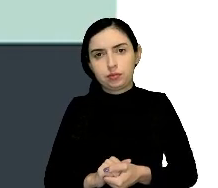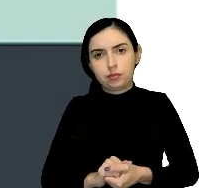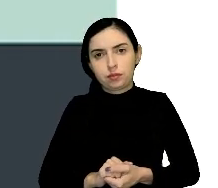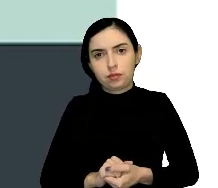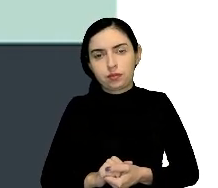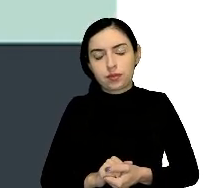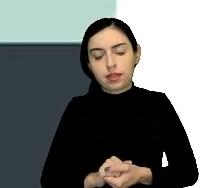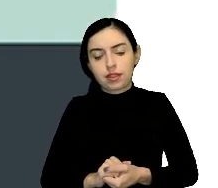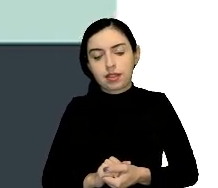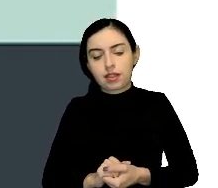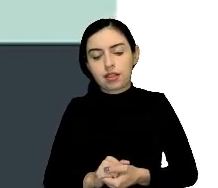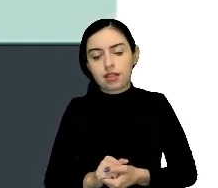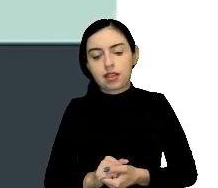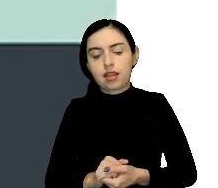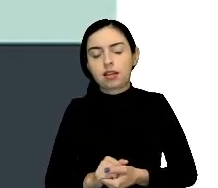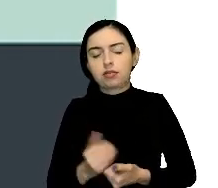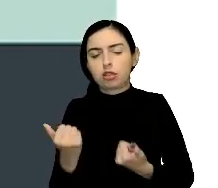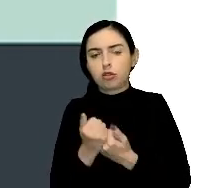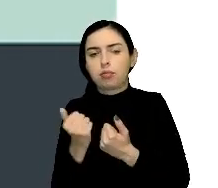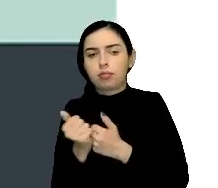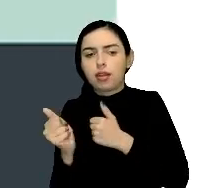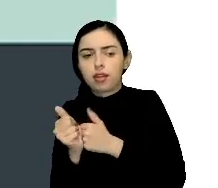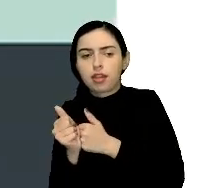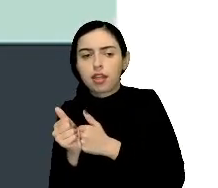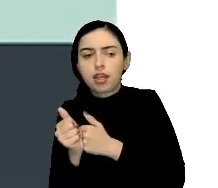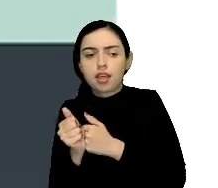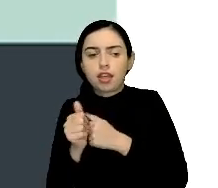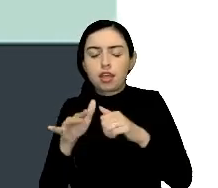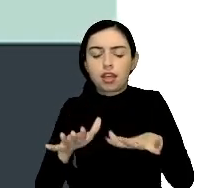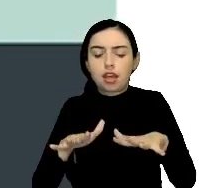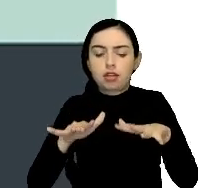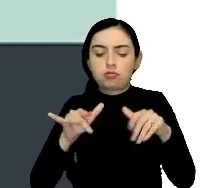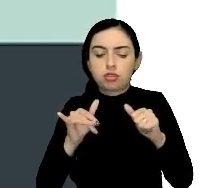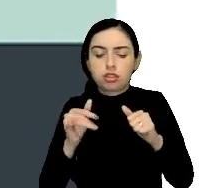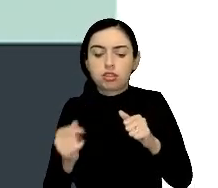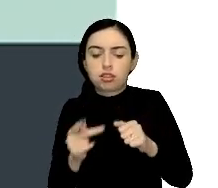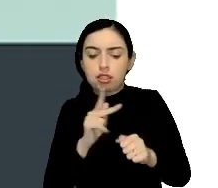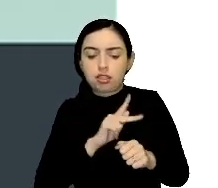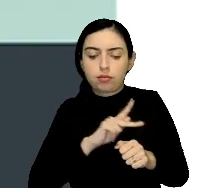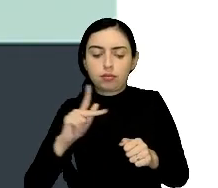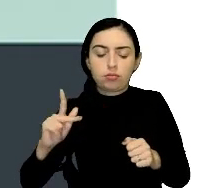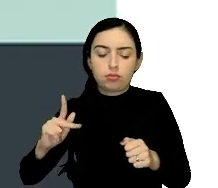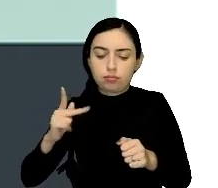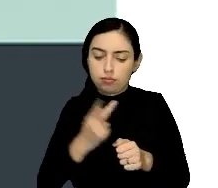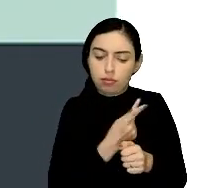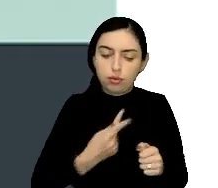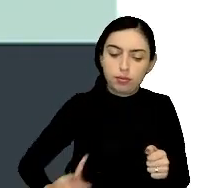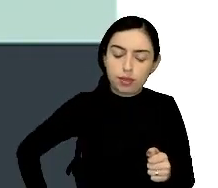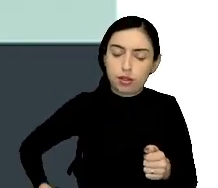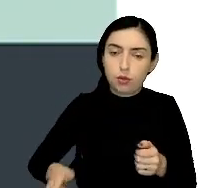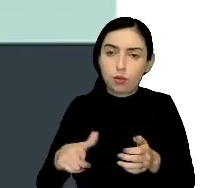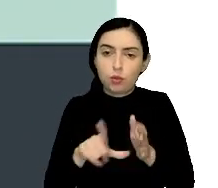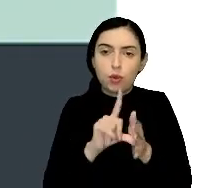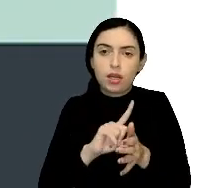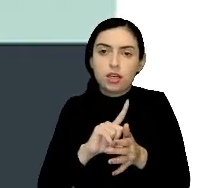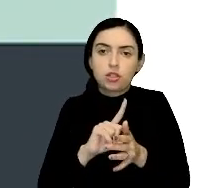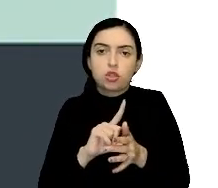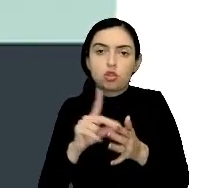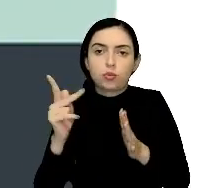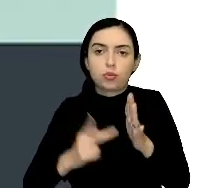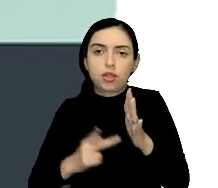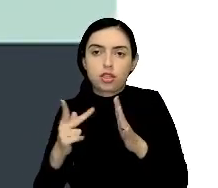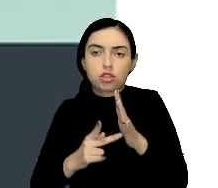Acompanhei as audiências públicas que envolveram a construção de um anteprojeto feito pela Comissão de Especialistas